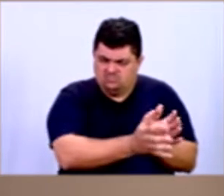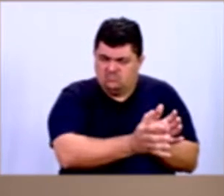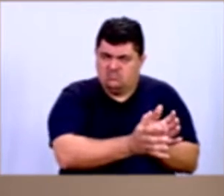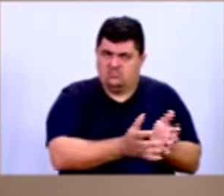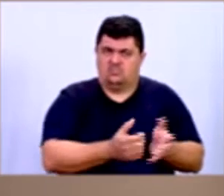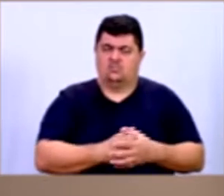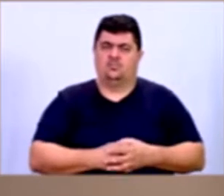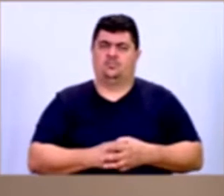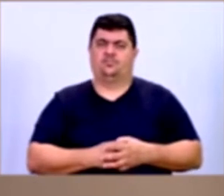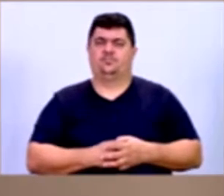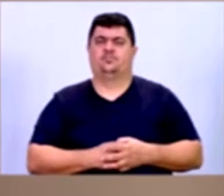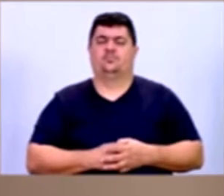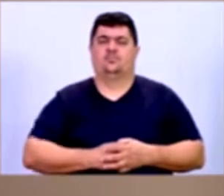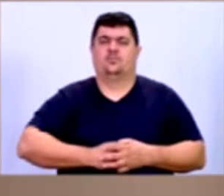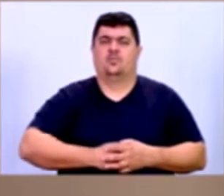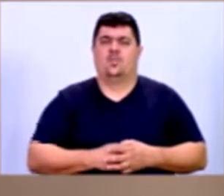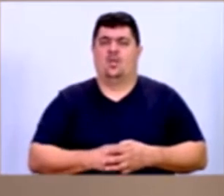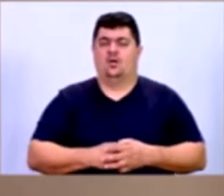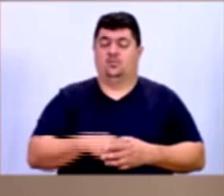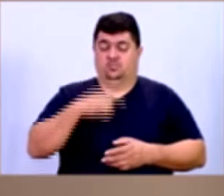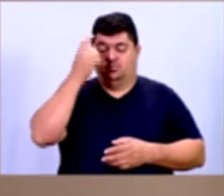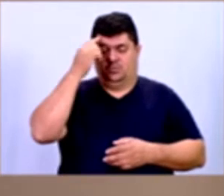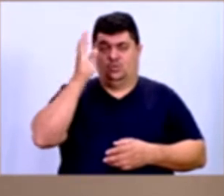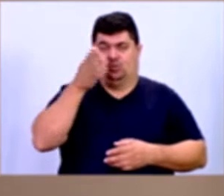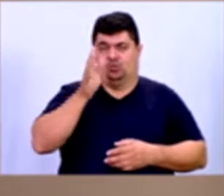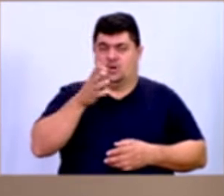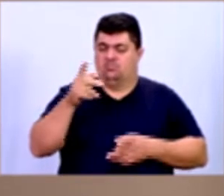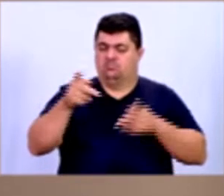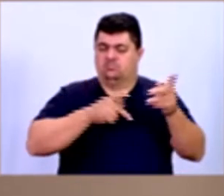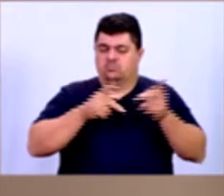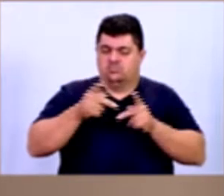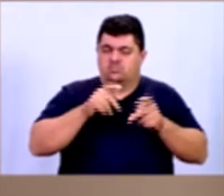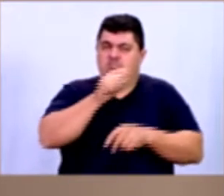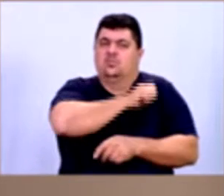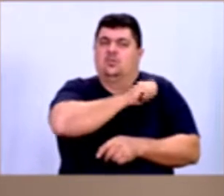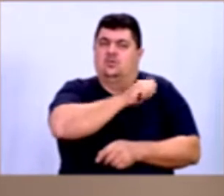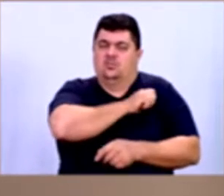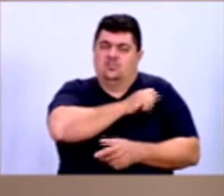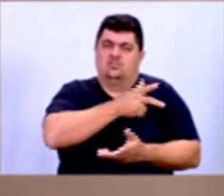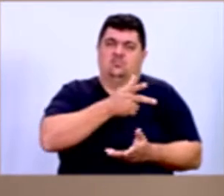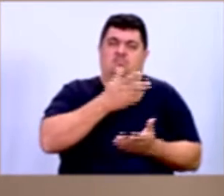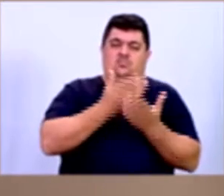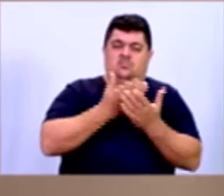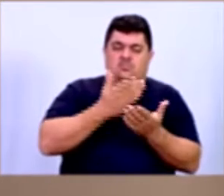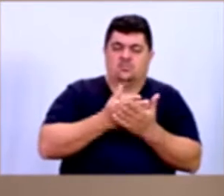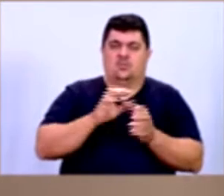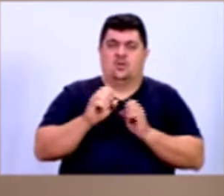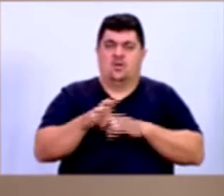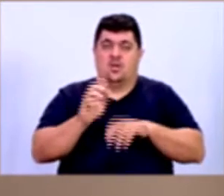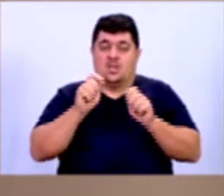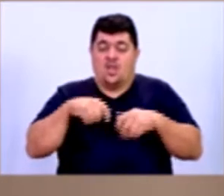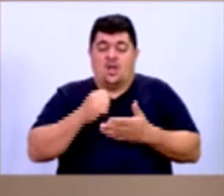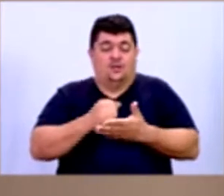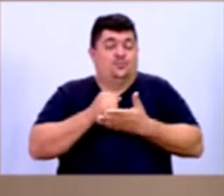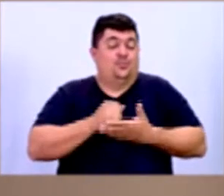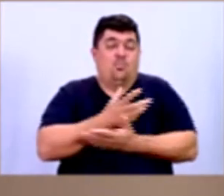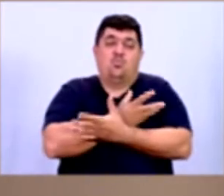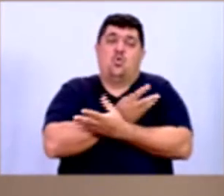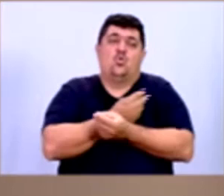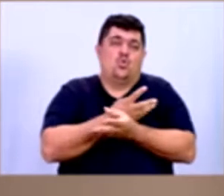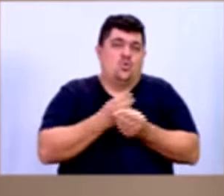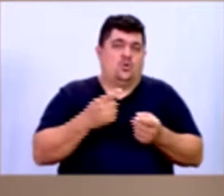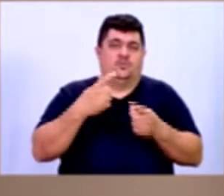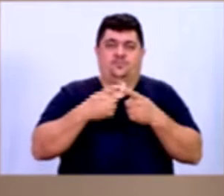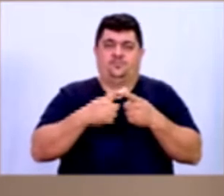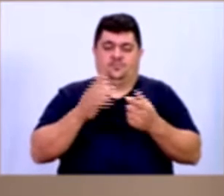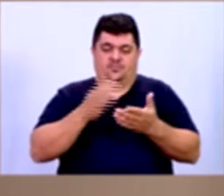formato que nós pensamos no material didático, nós planejamos a nossa aula e nós temos uma eficiência para dizer qual tipo